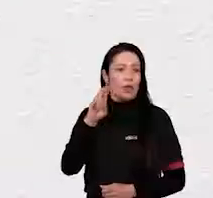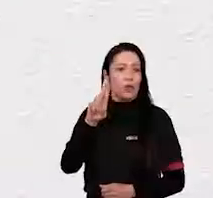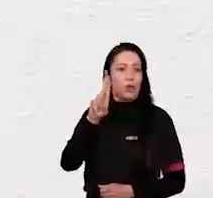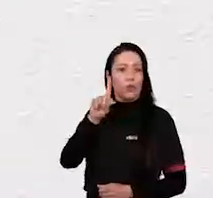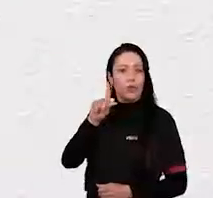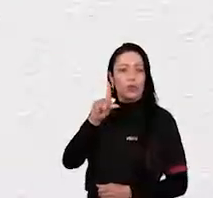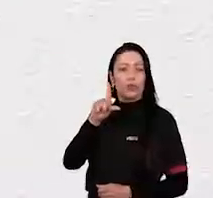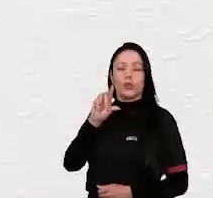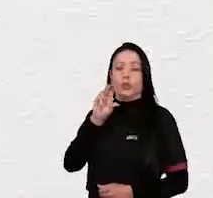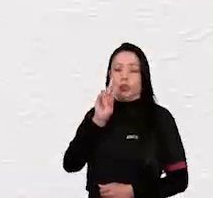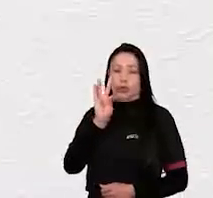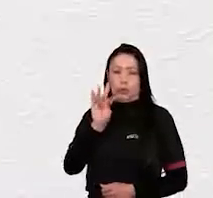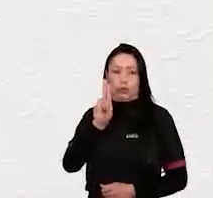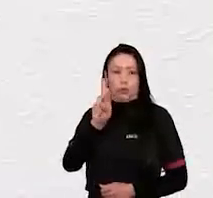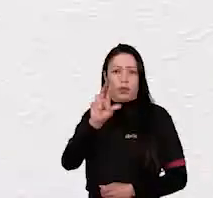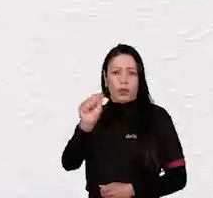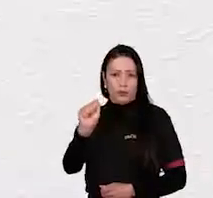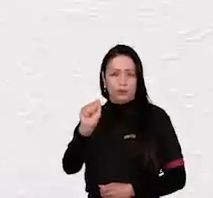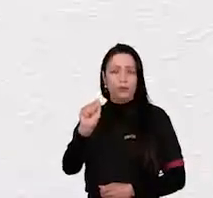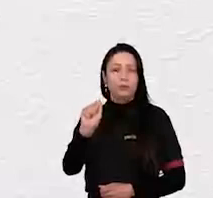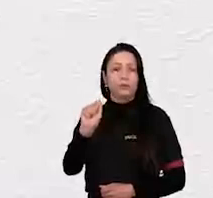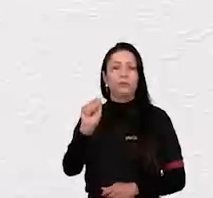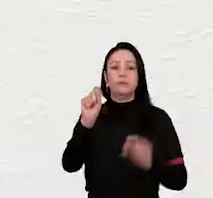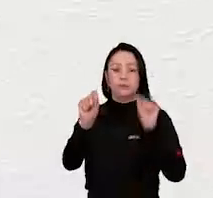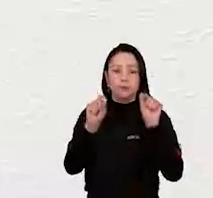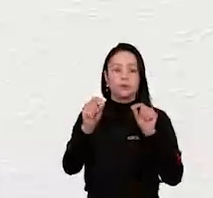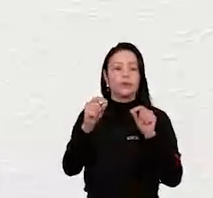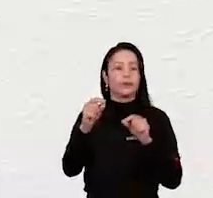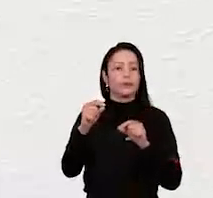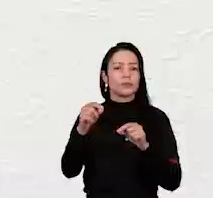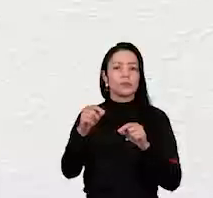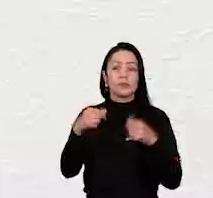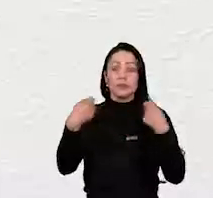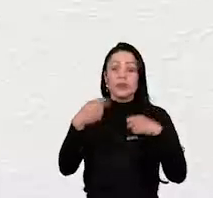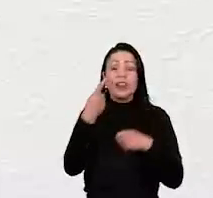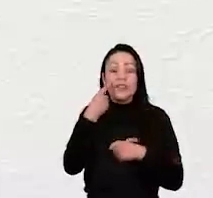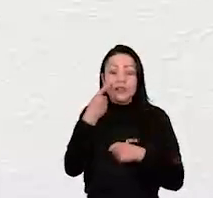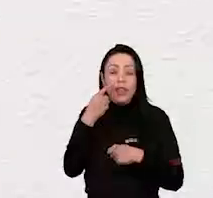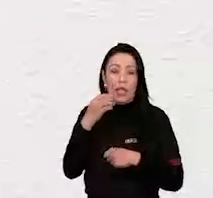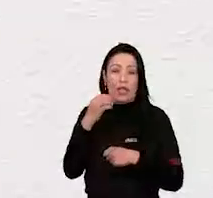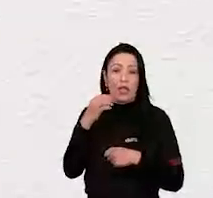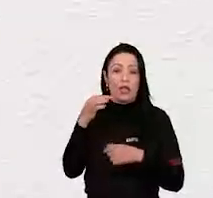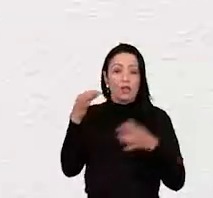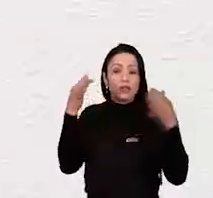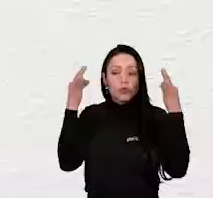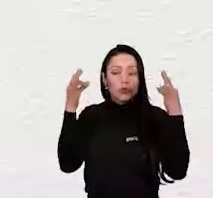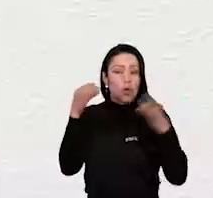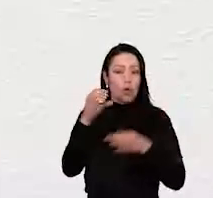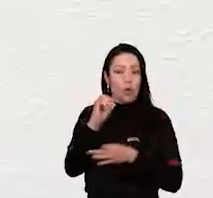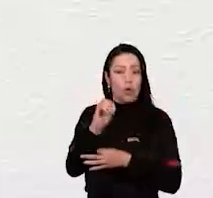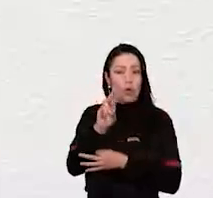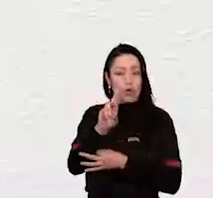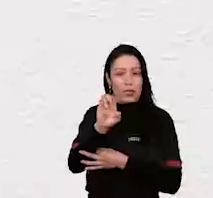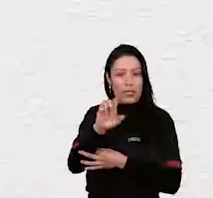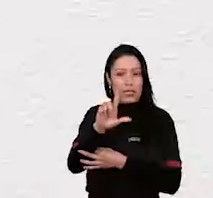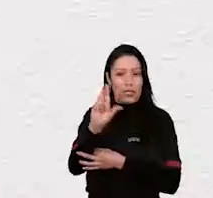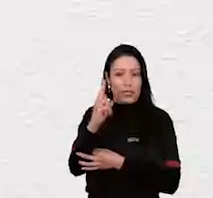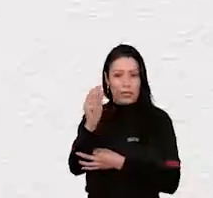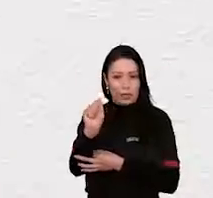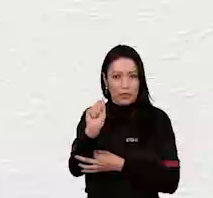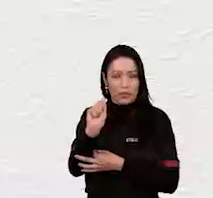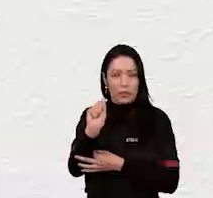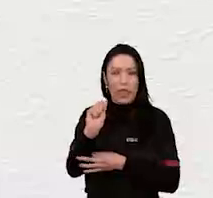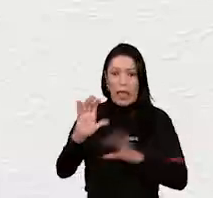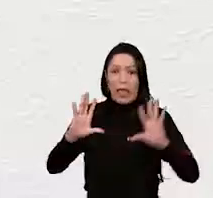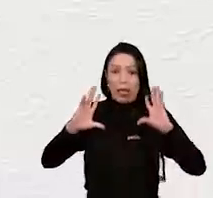antibiograma, é que, primeiro, a orelha desses animais as orelhas não são ambientes